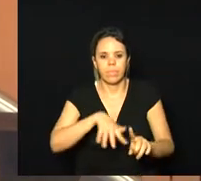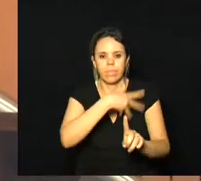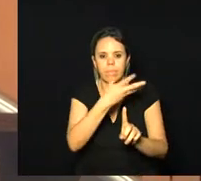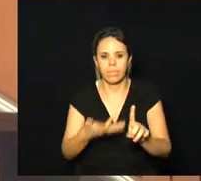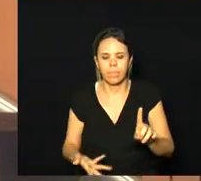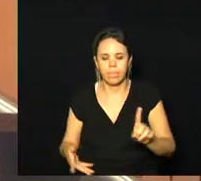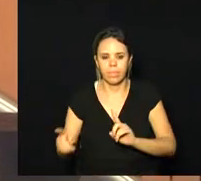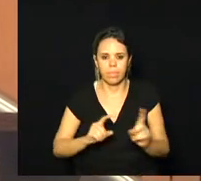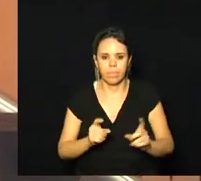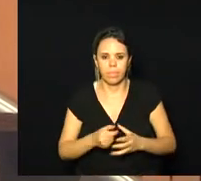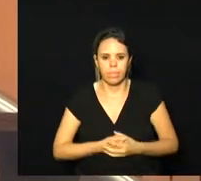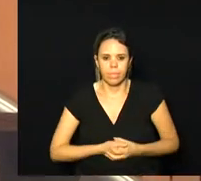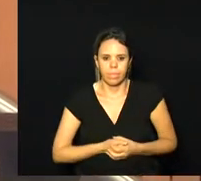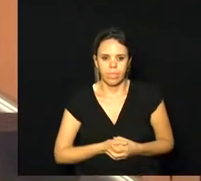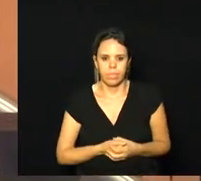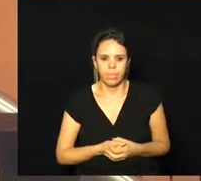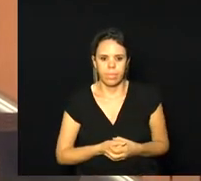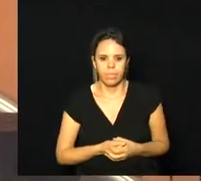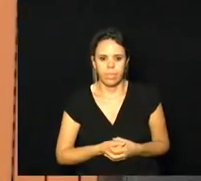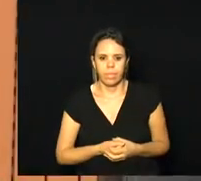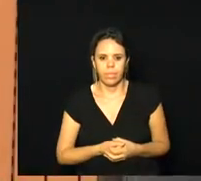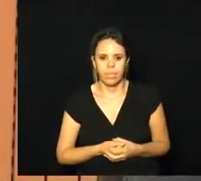encerrada esta reunião solene.